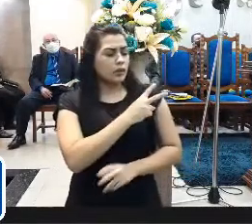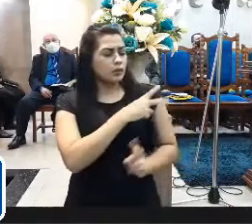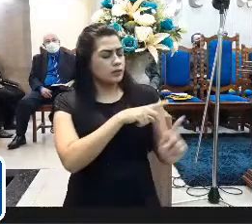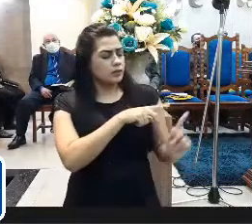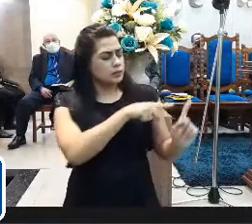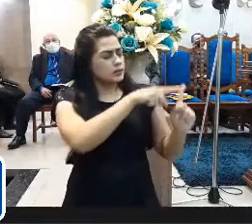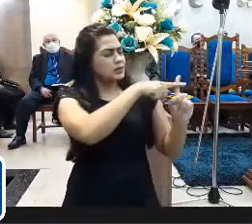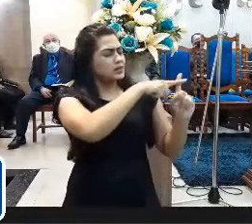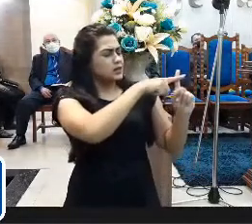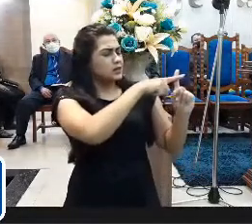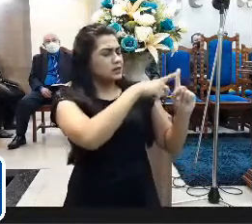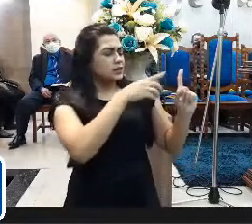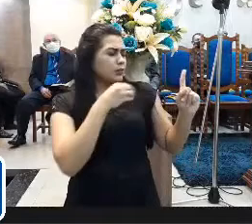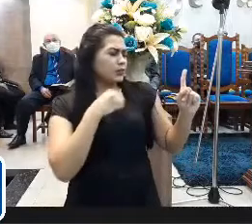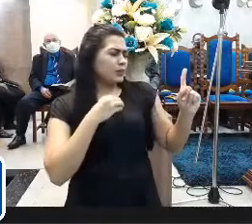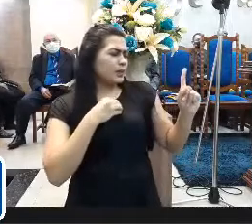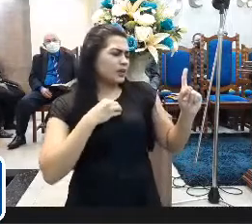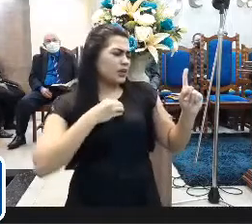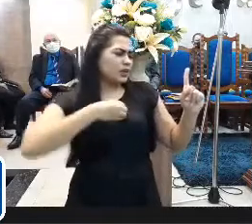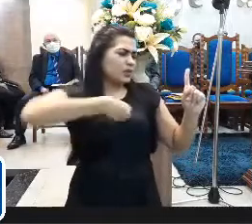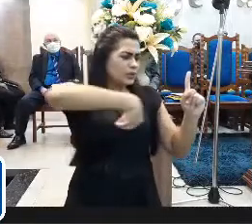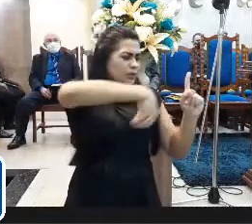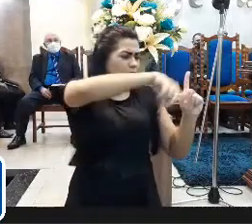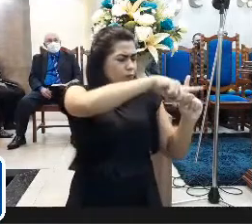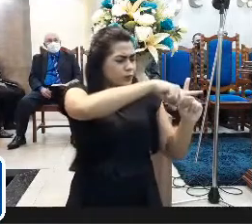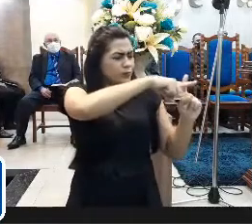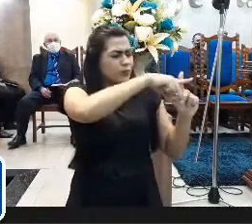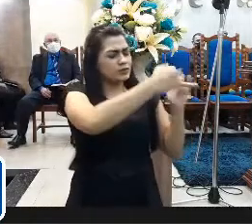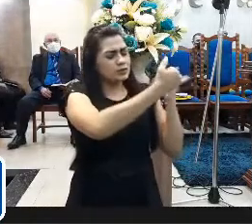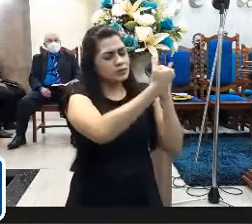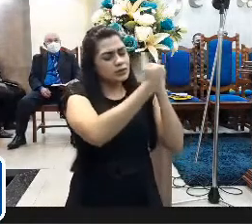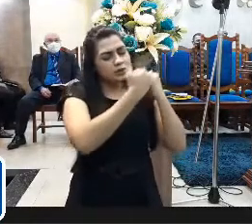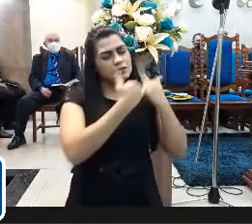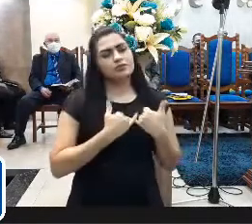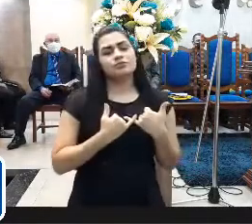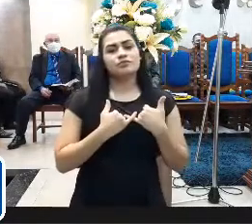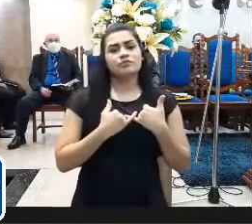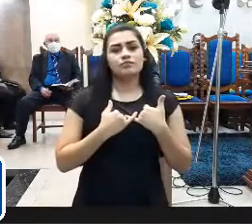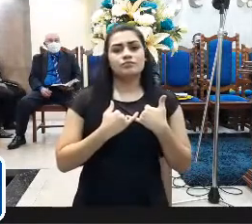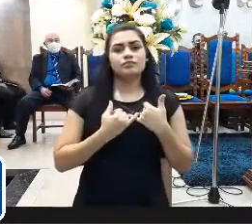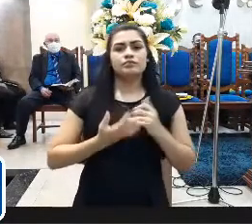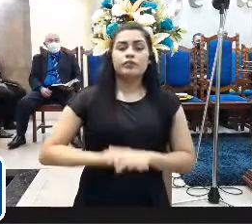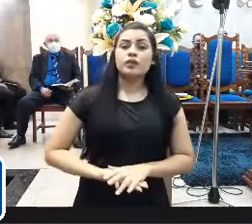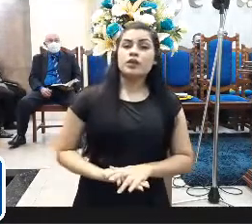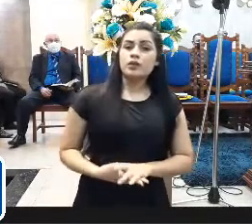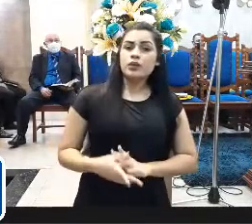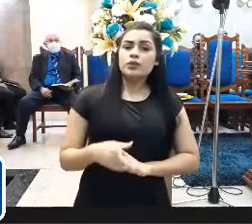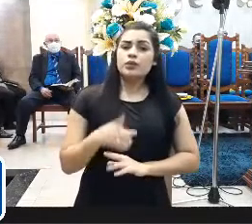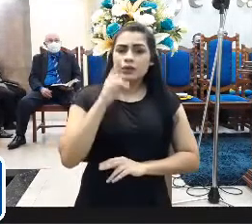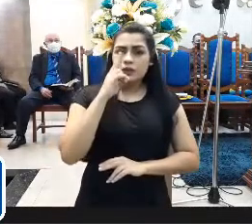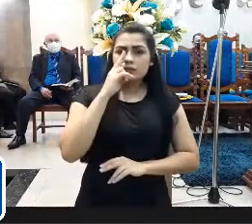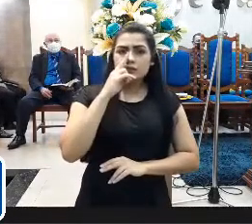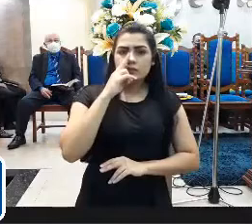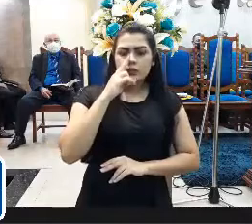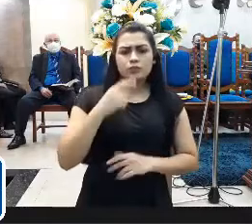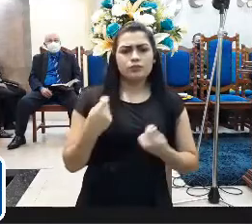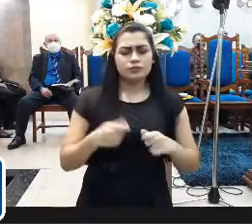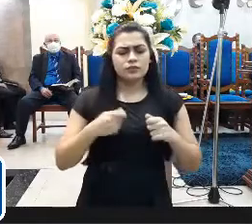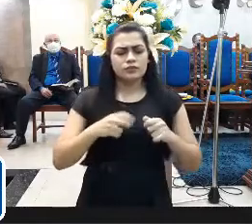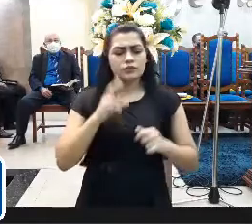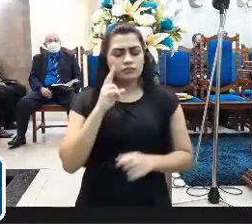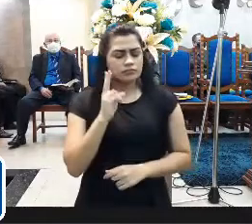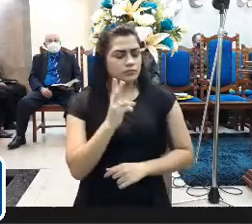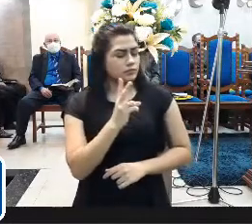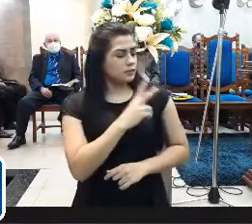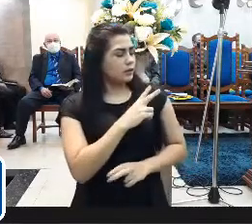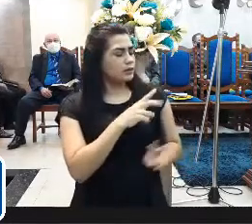e vê os seus pecados perdoados. É assim que deve ir o cristão. Olhando para trás, vê a